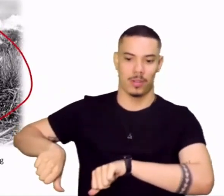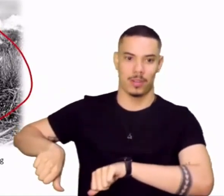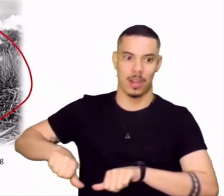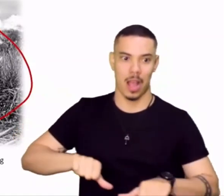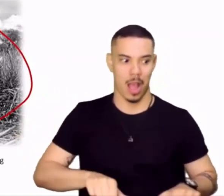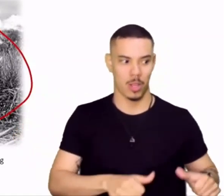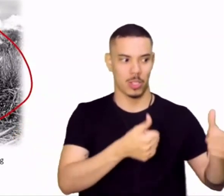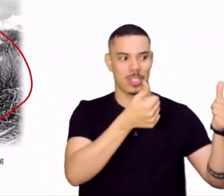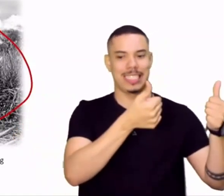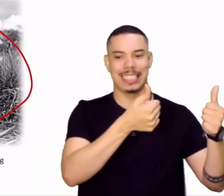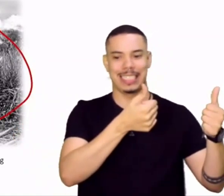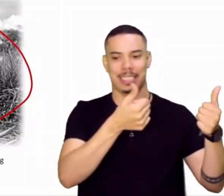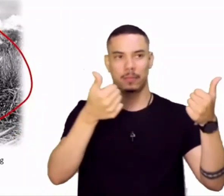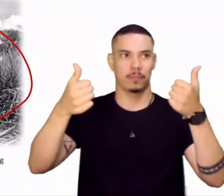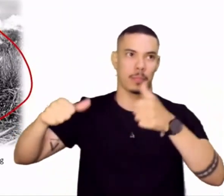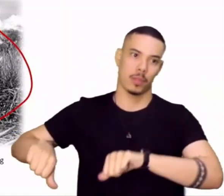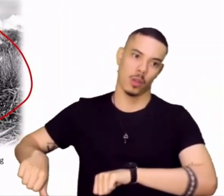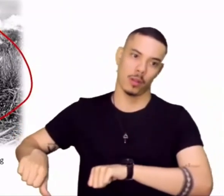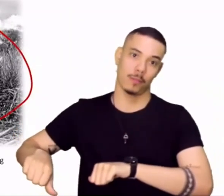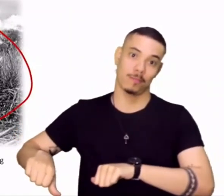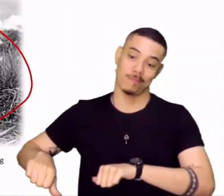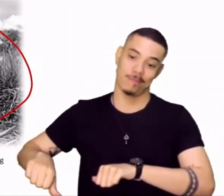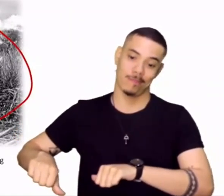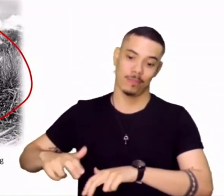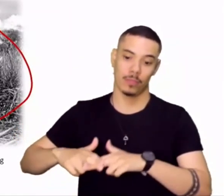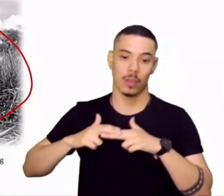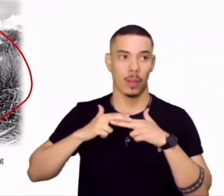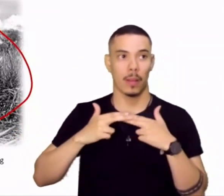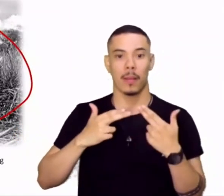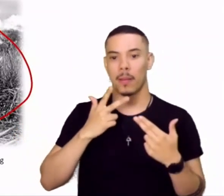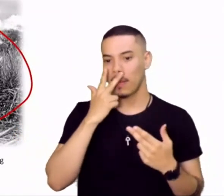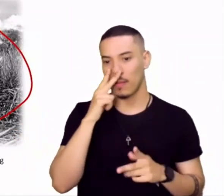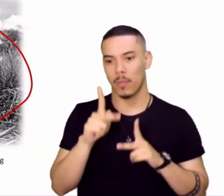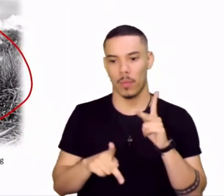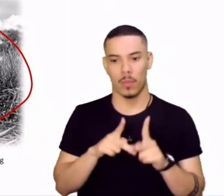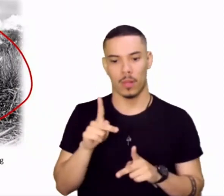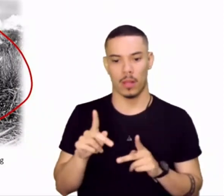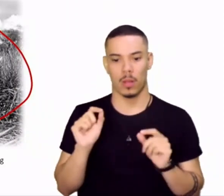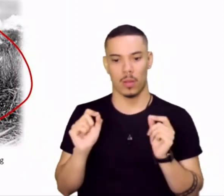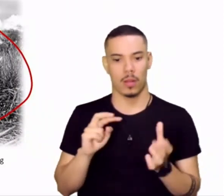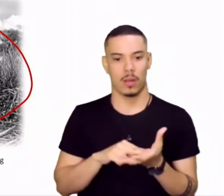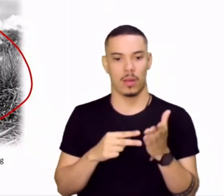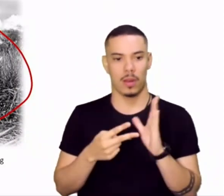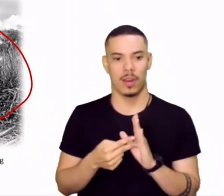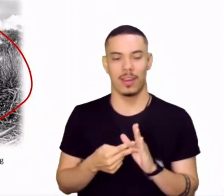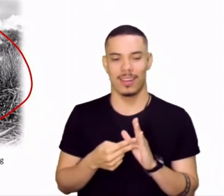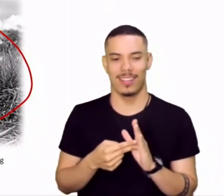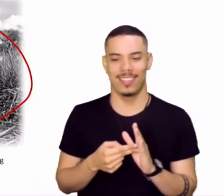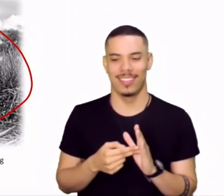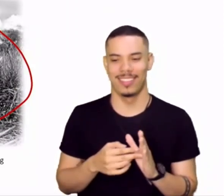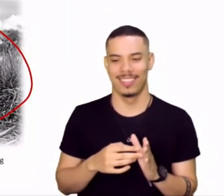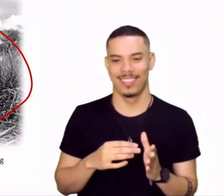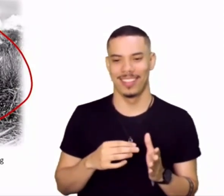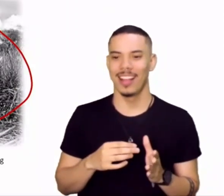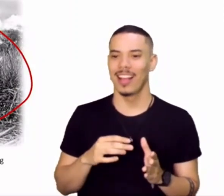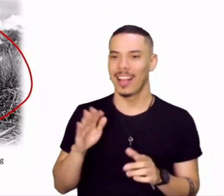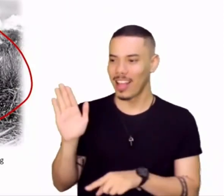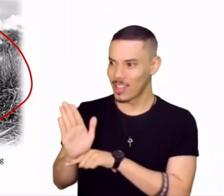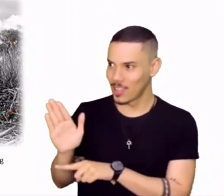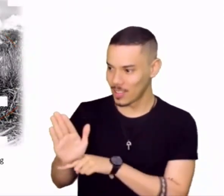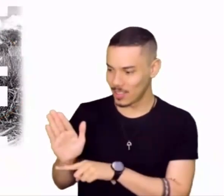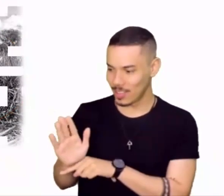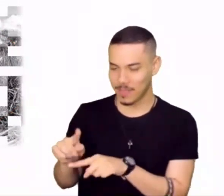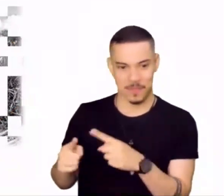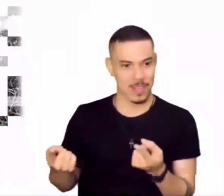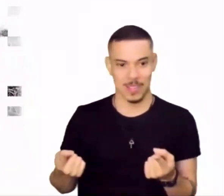Como se no popular, no vulgar, diz que descobrir um santo para cobrir outro. Tem